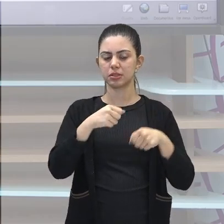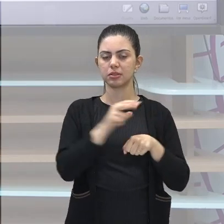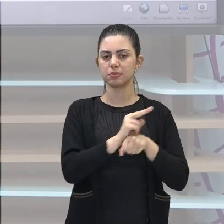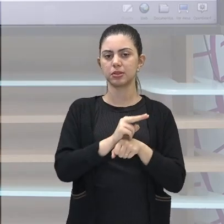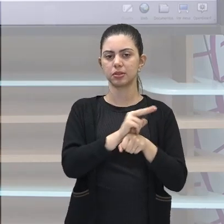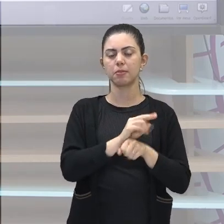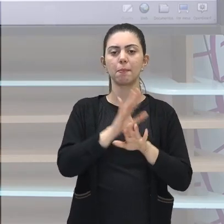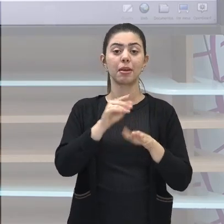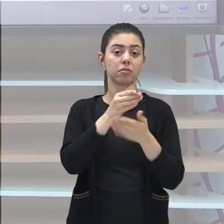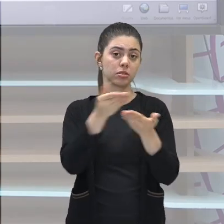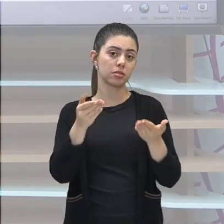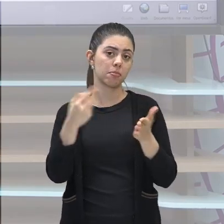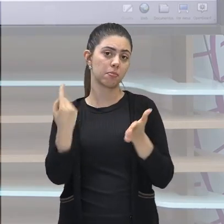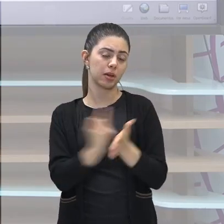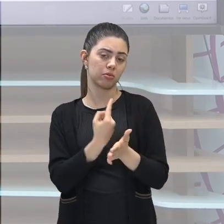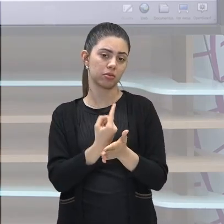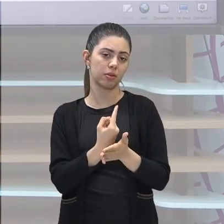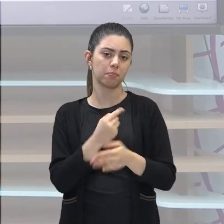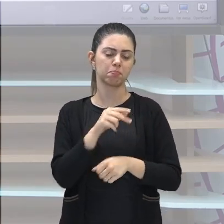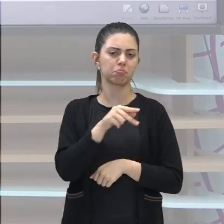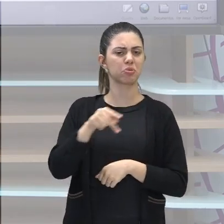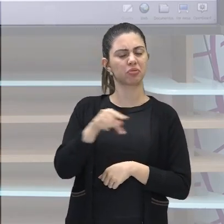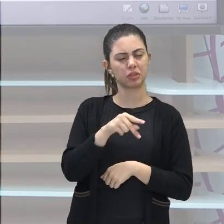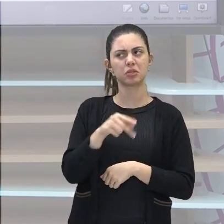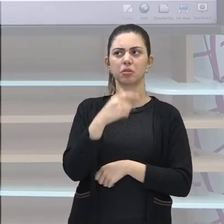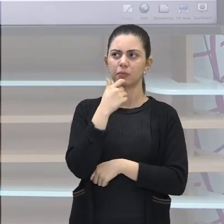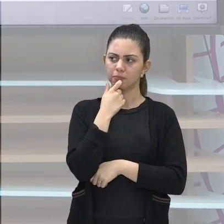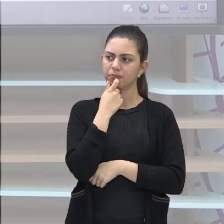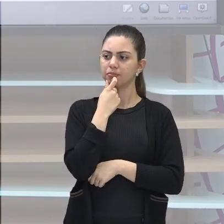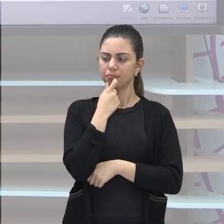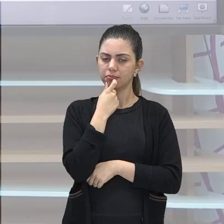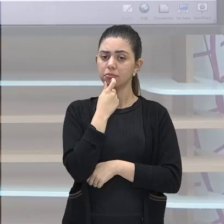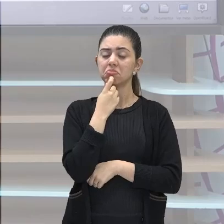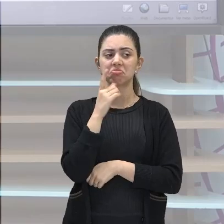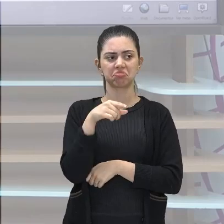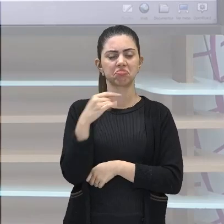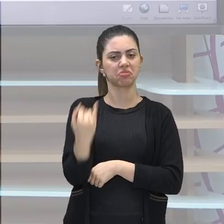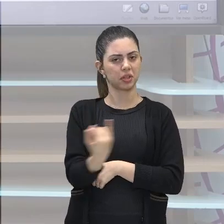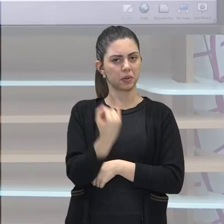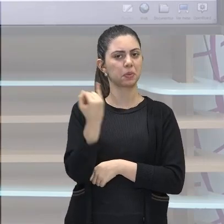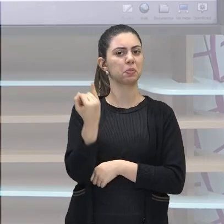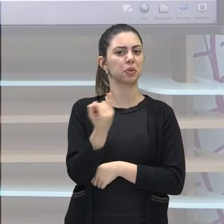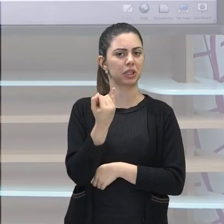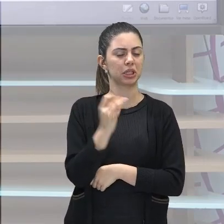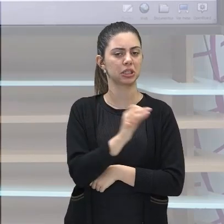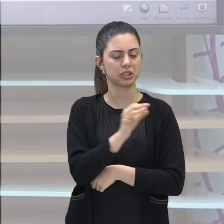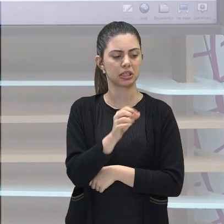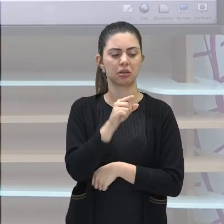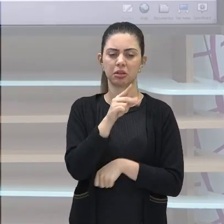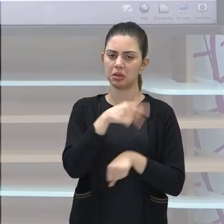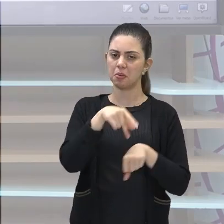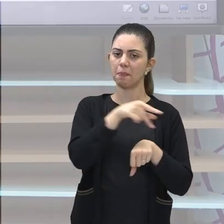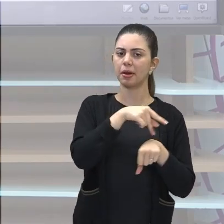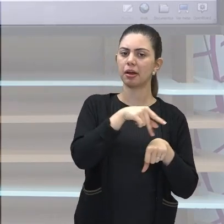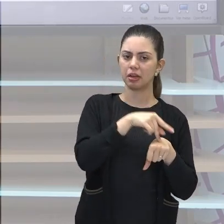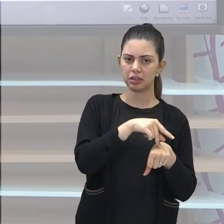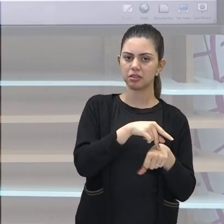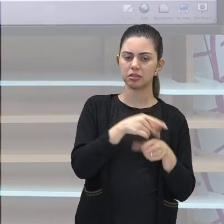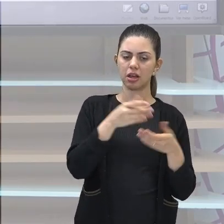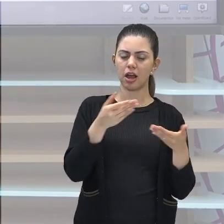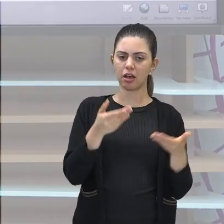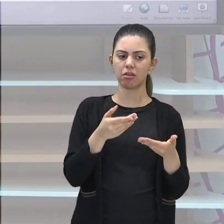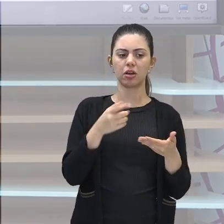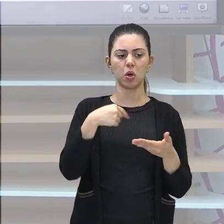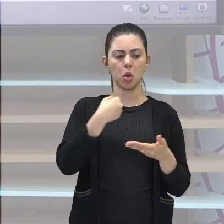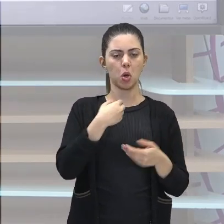me pergunta, professor, olha só, né? Que importante como esse país, né, se